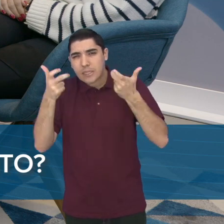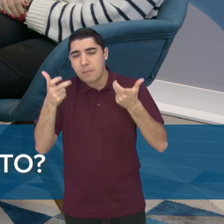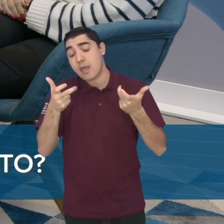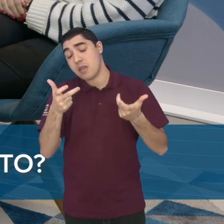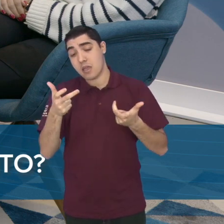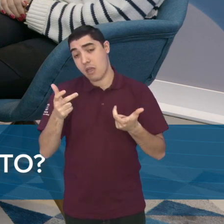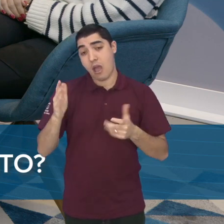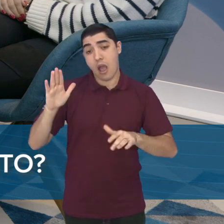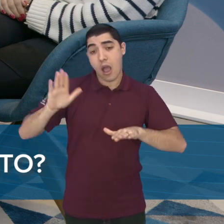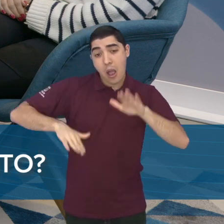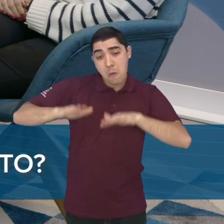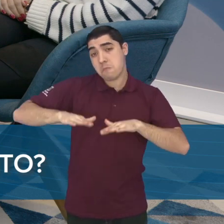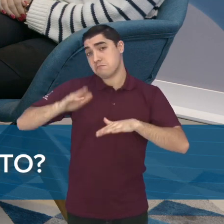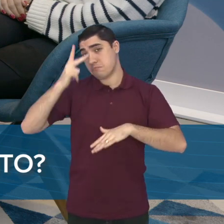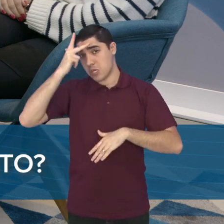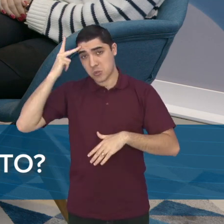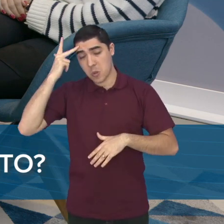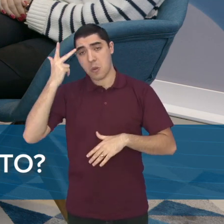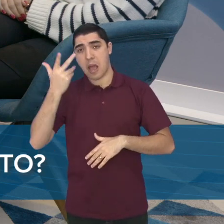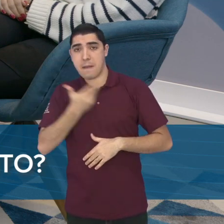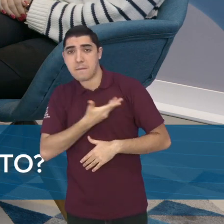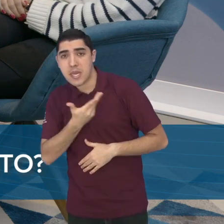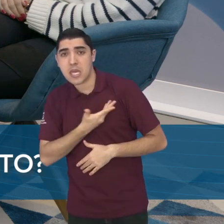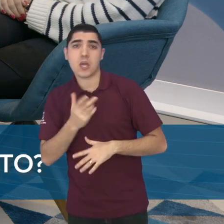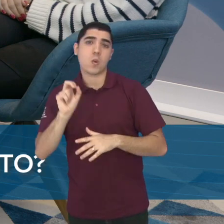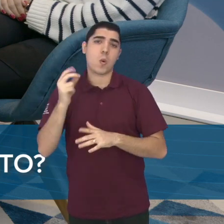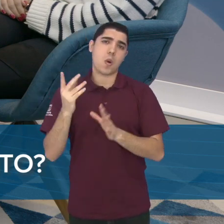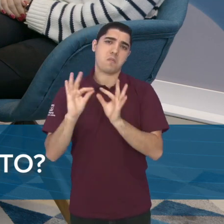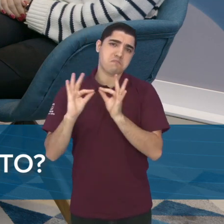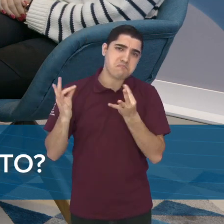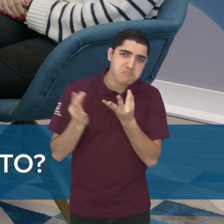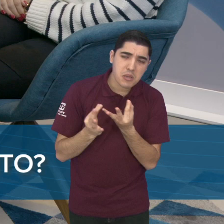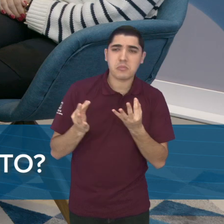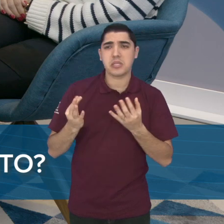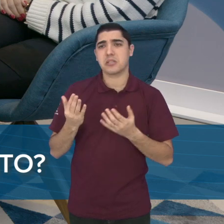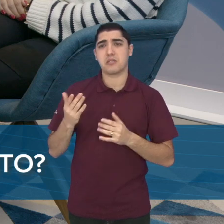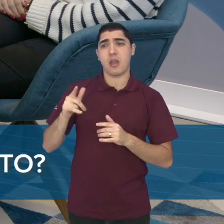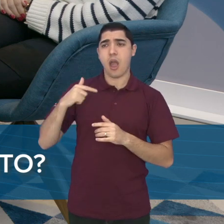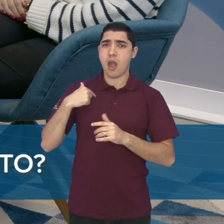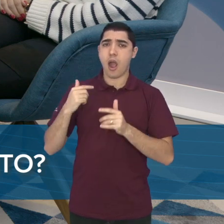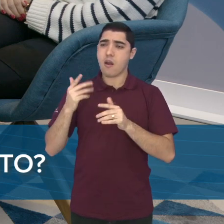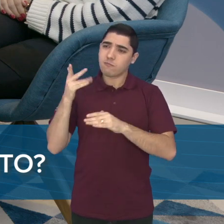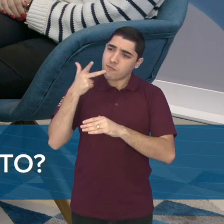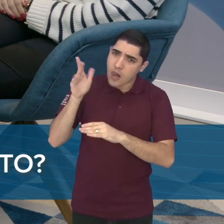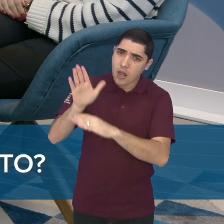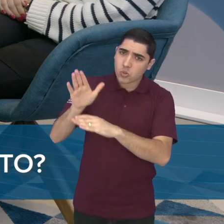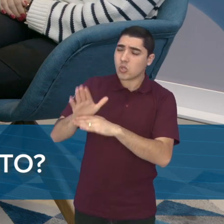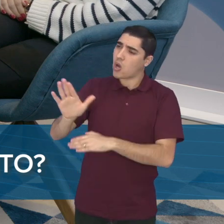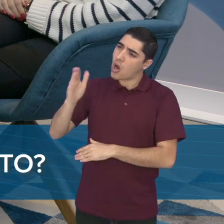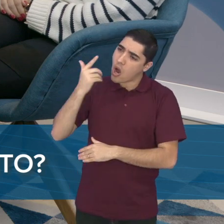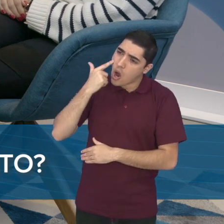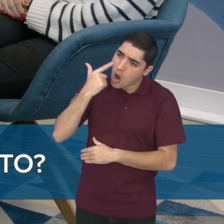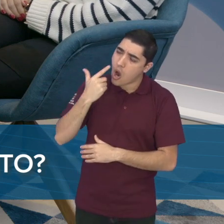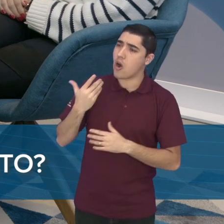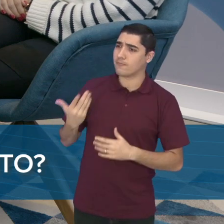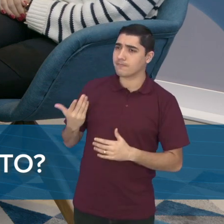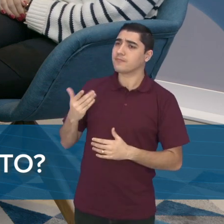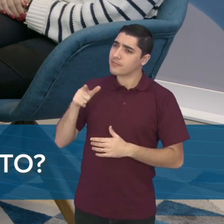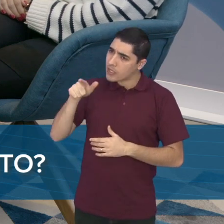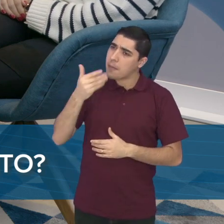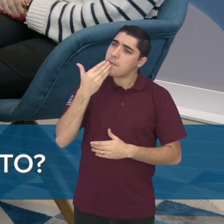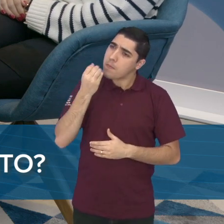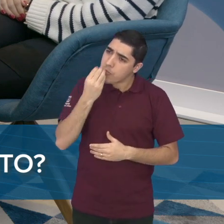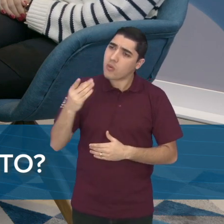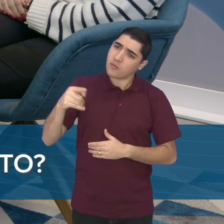de repente, alguma pessoa próxima, algum amigo dar um toque. De repente, procura ajuda, seja uma terapia, olha, faz